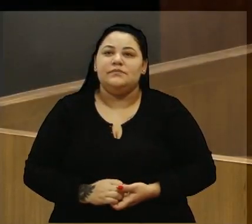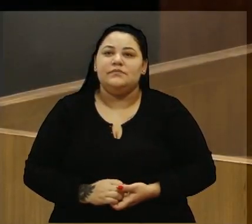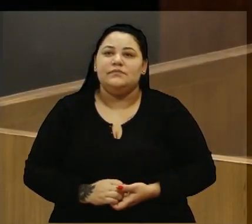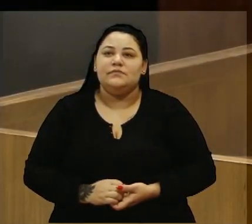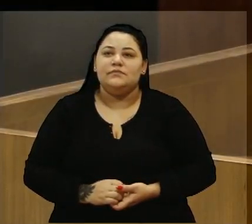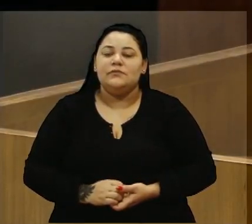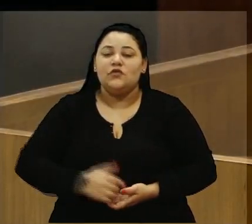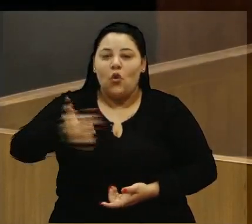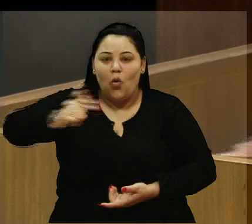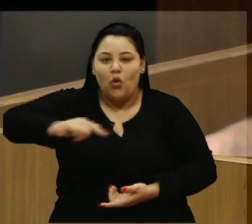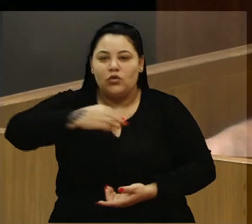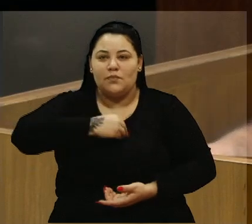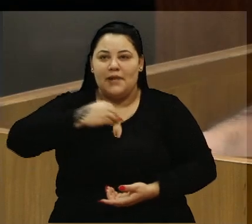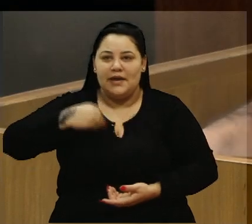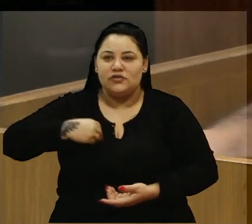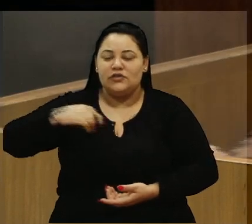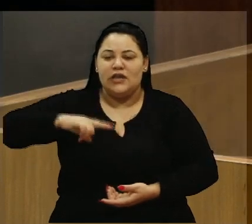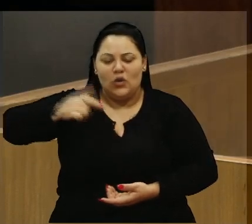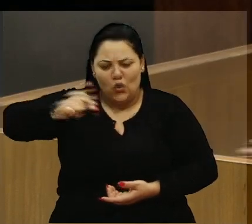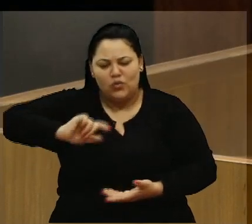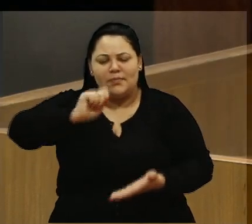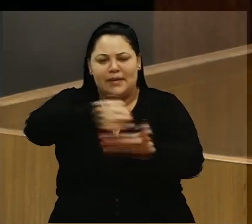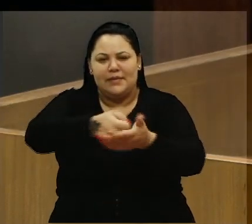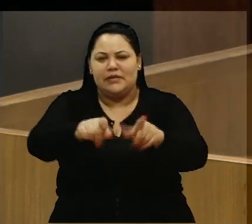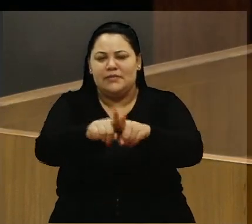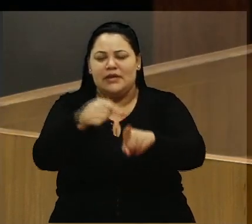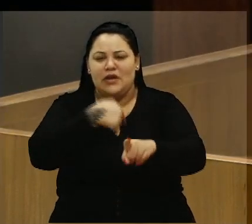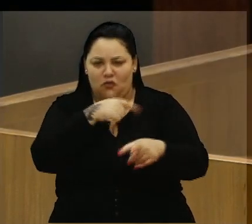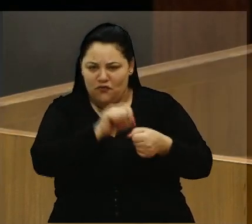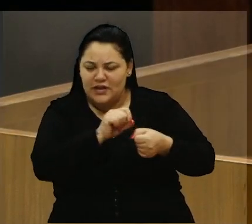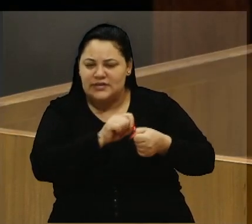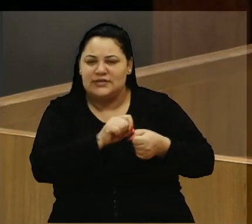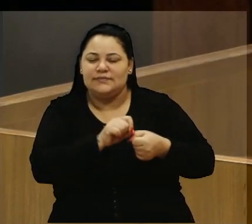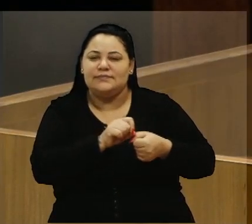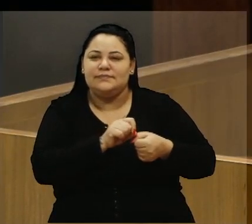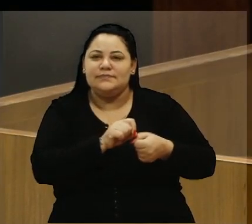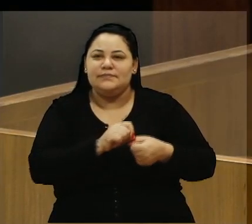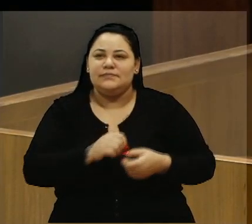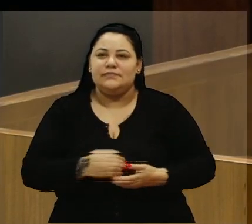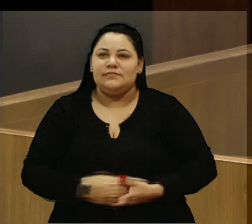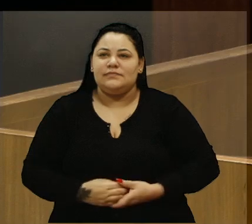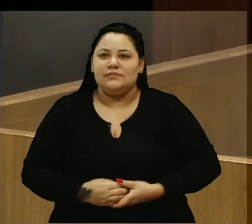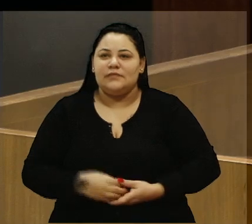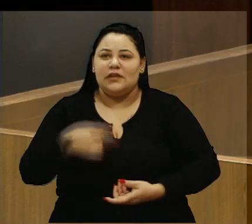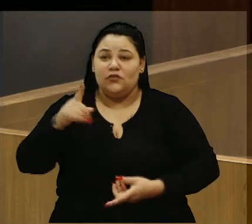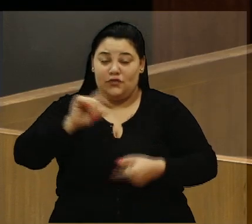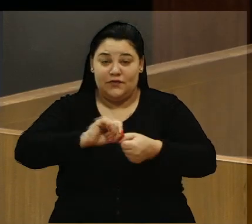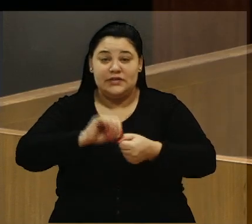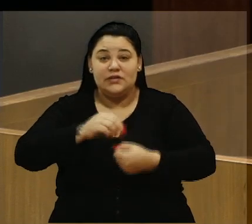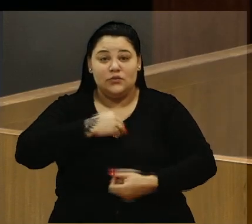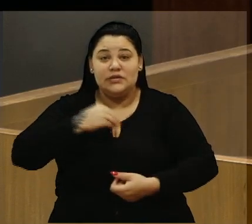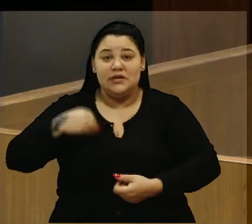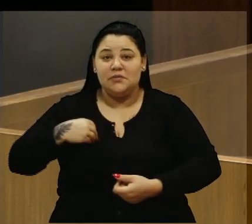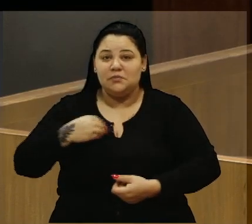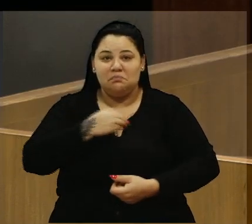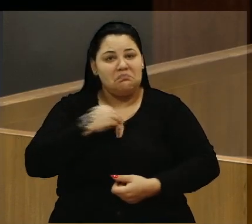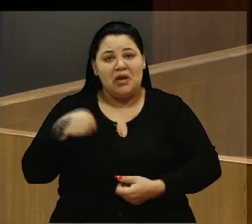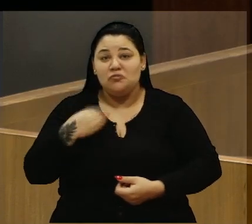Fui no outro médico, tem outra diferença. Aí, fui fazer os exames que o médico me